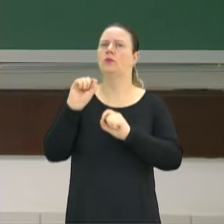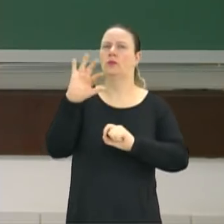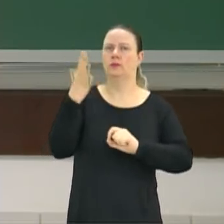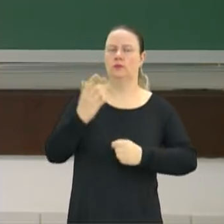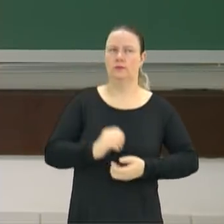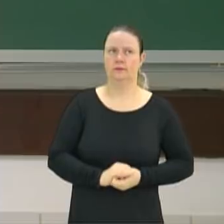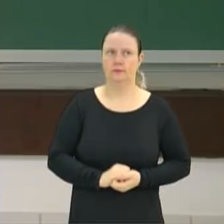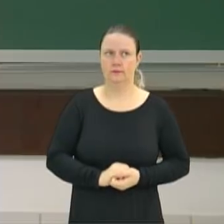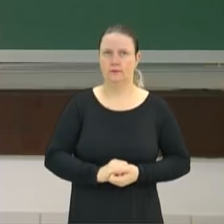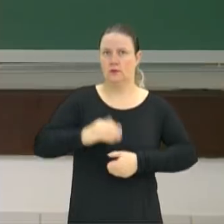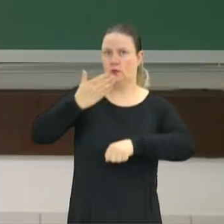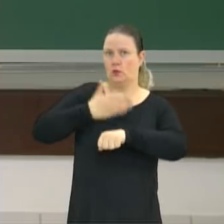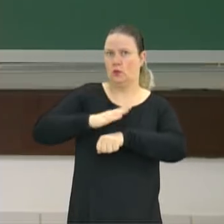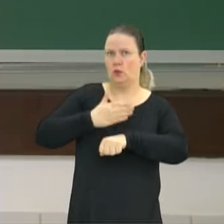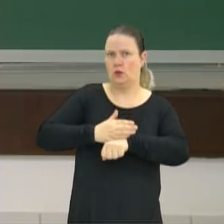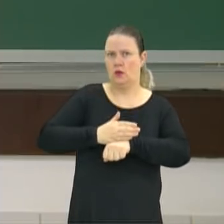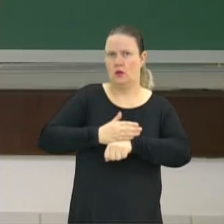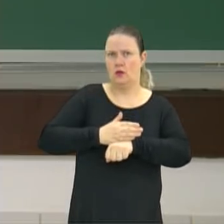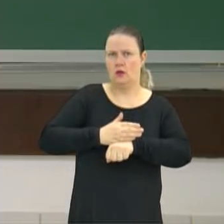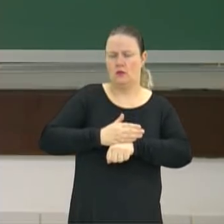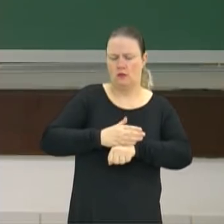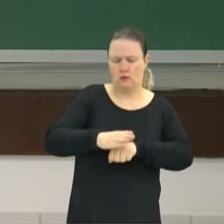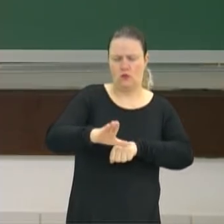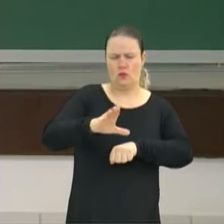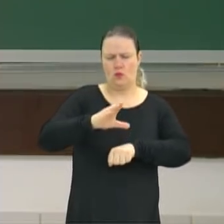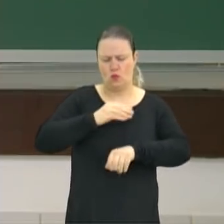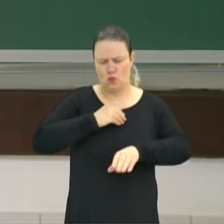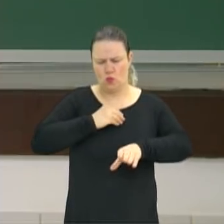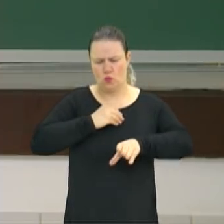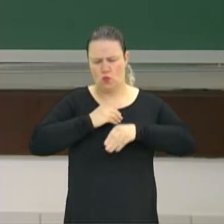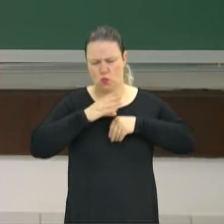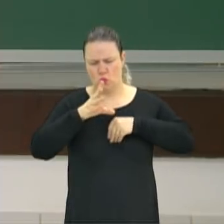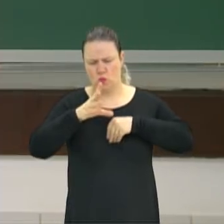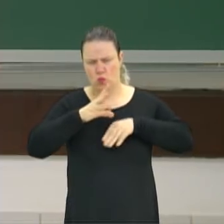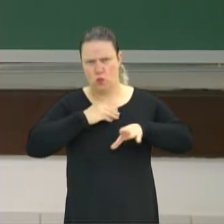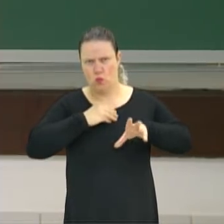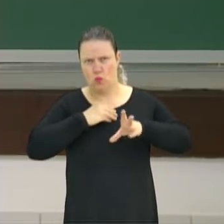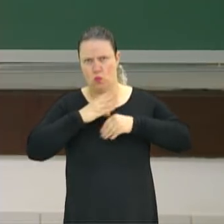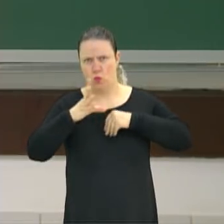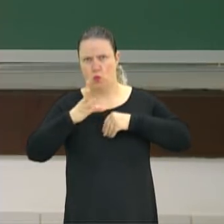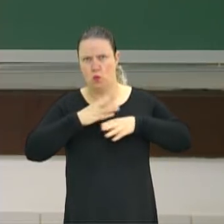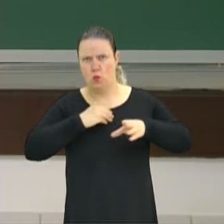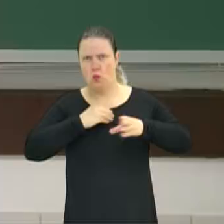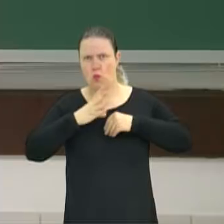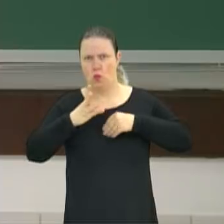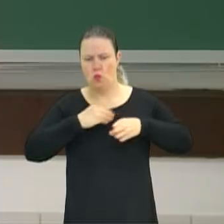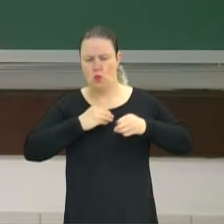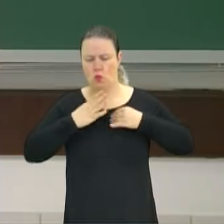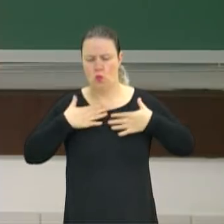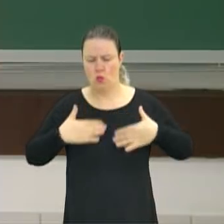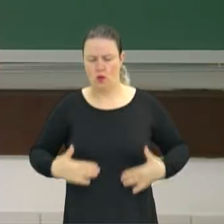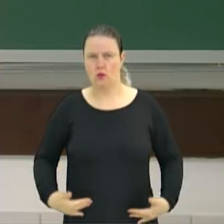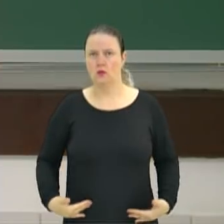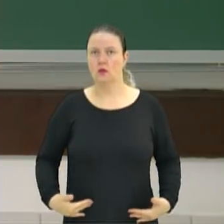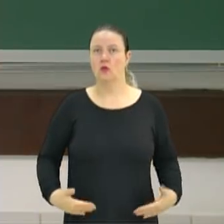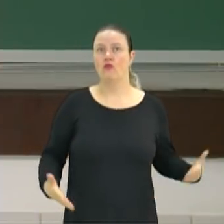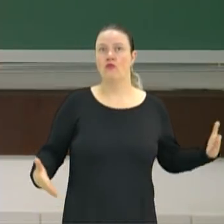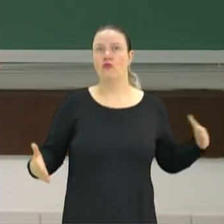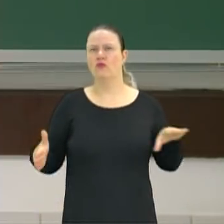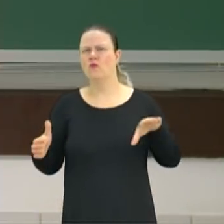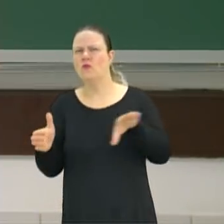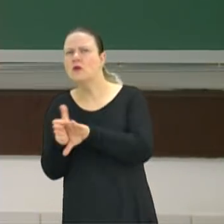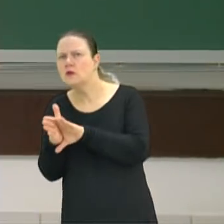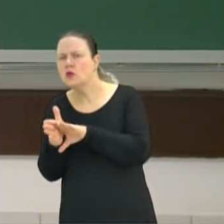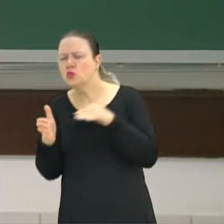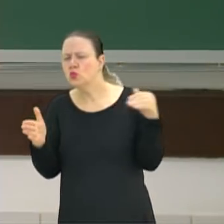que ele vai se acumulando no organismo. Se ele vai se acumulando no organismo, concorda comigo que no final da cadeia alimentar vai ter mais concentração